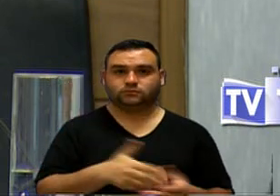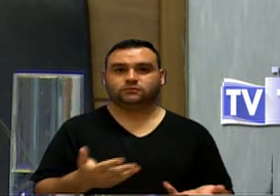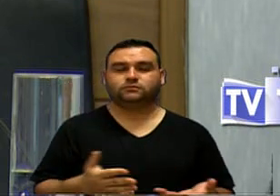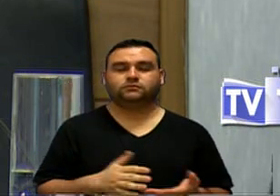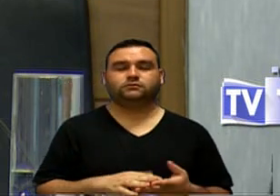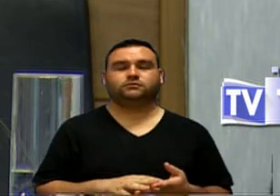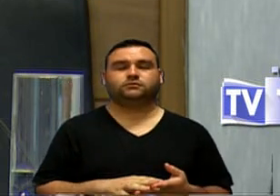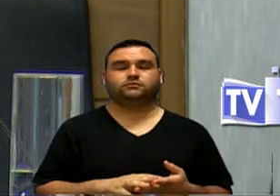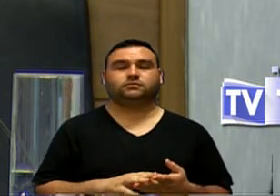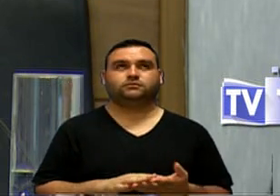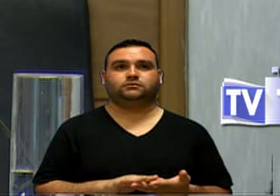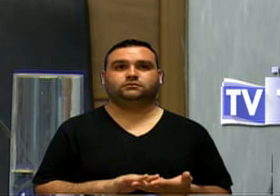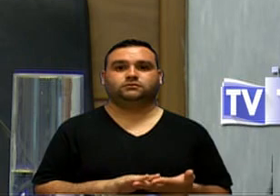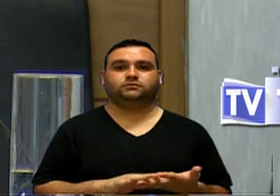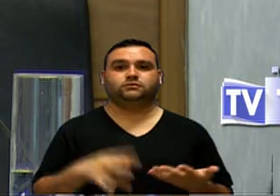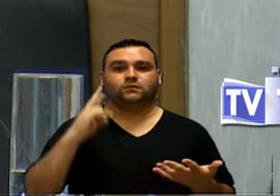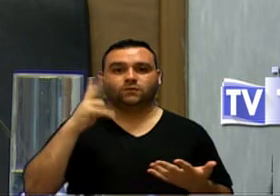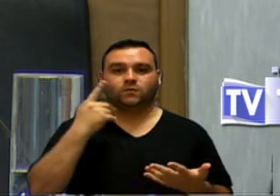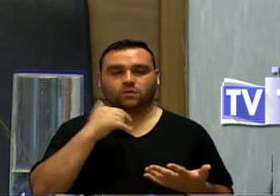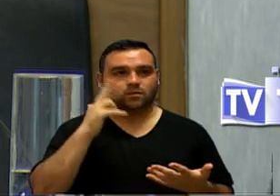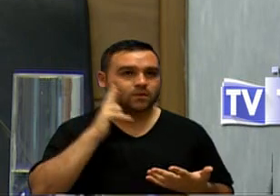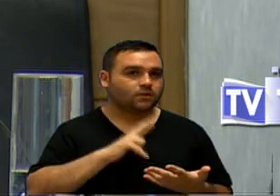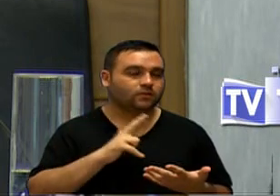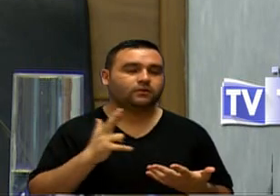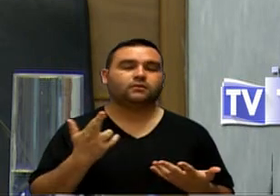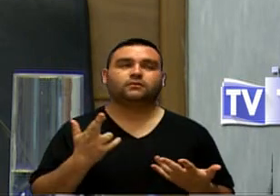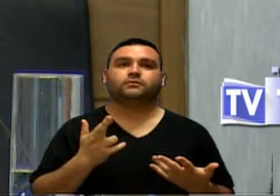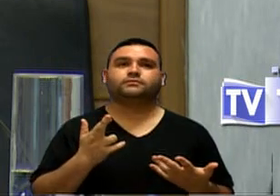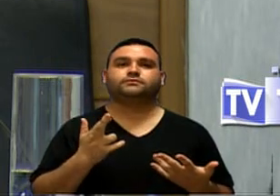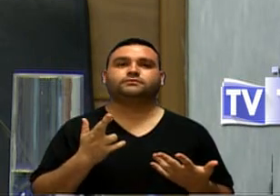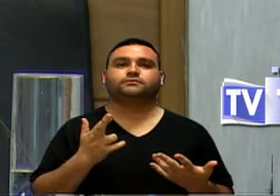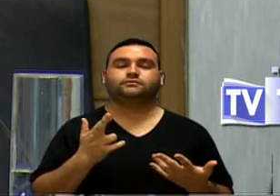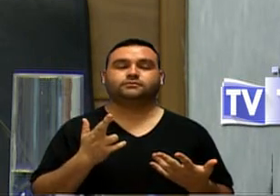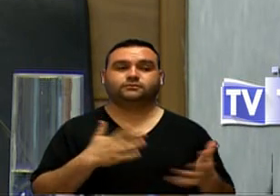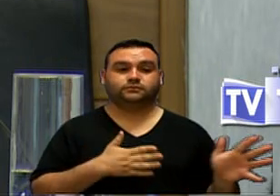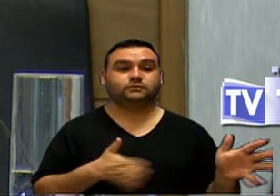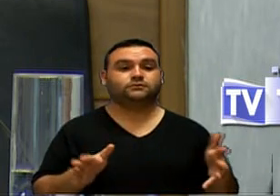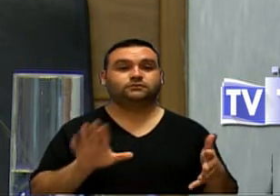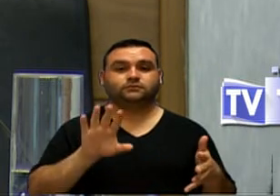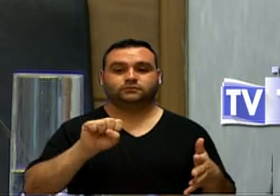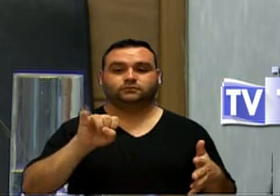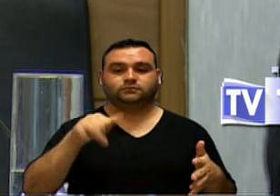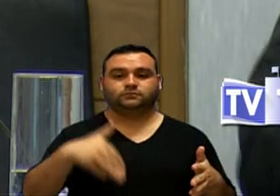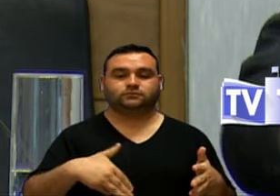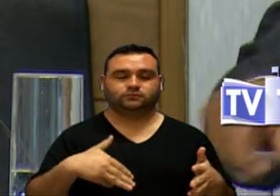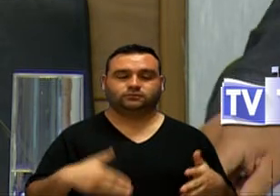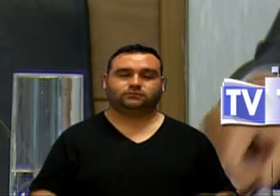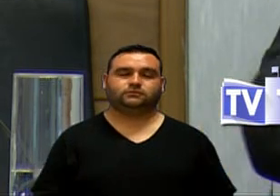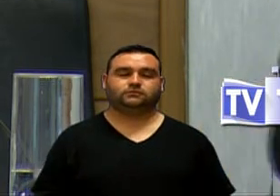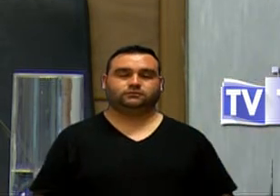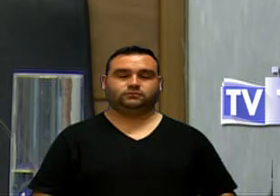voto. Vereador Renan Santos, o voto. O encaminhamento é o voto sim.